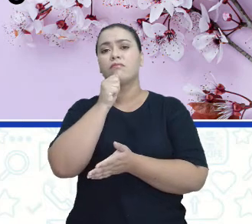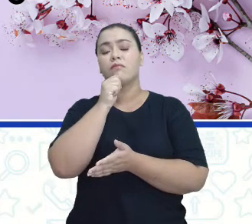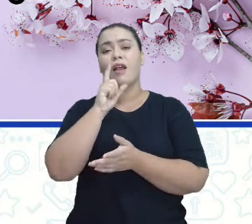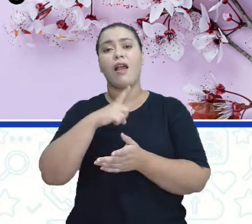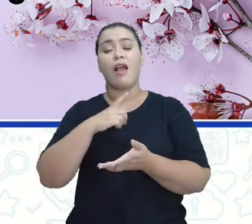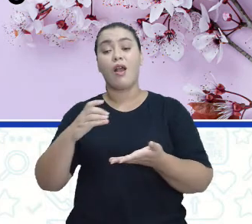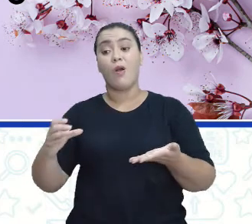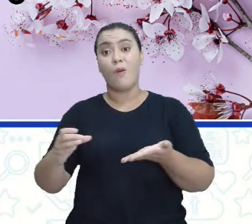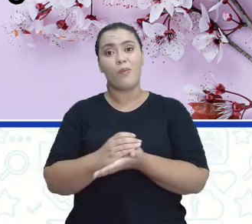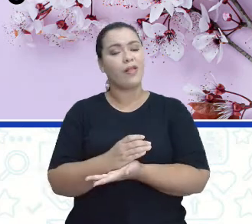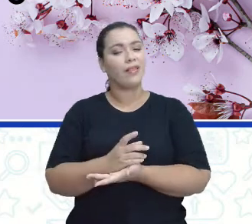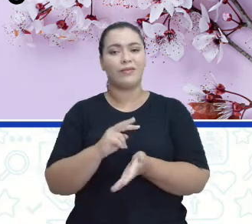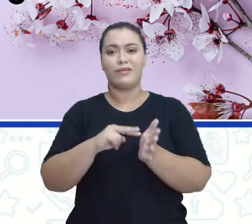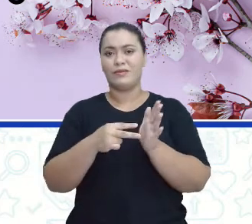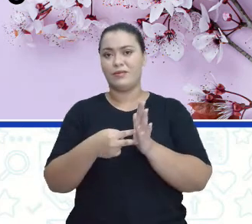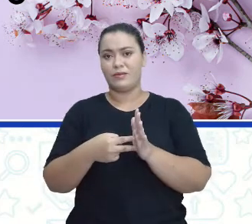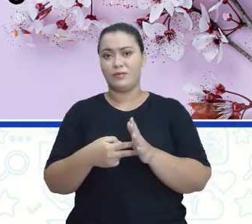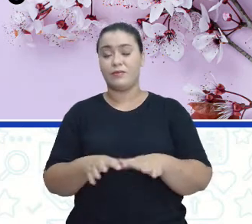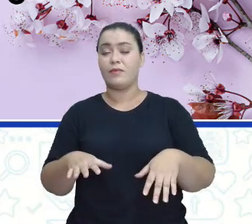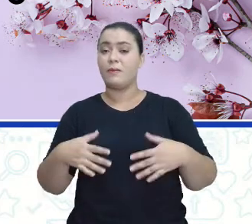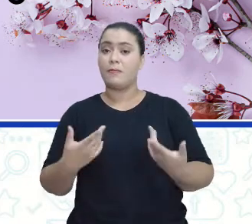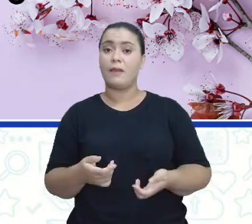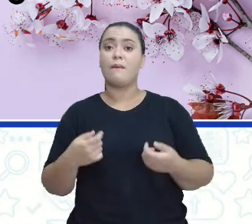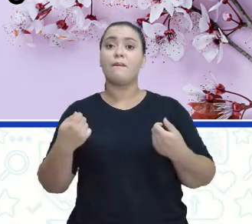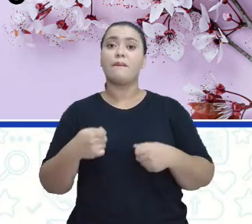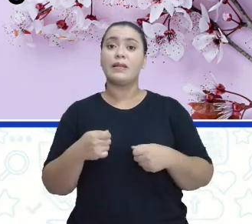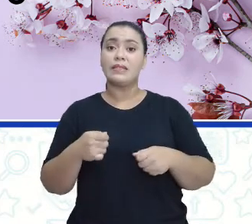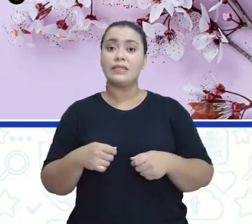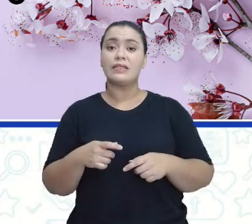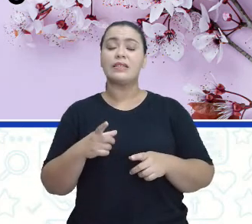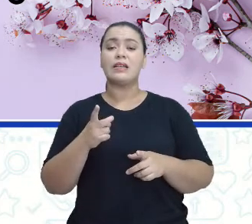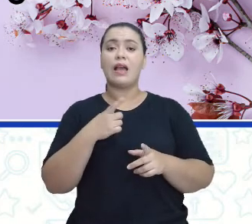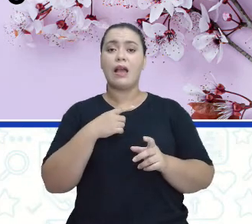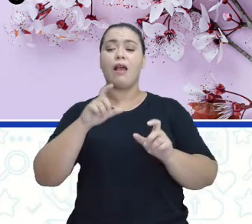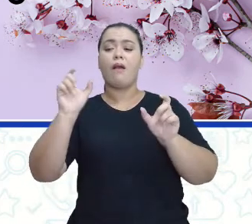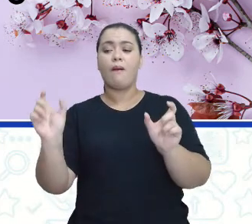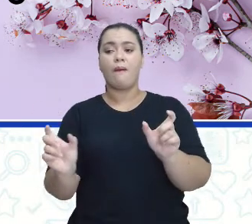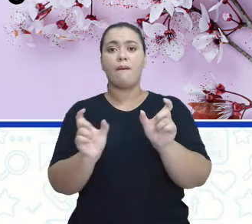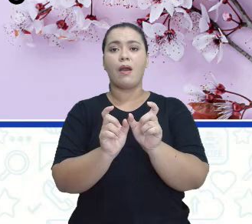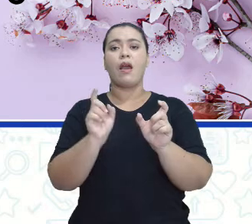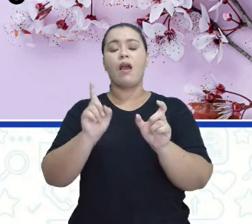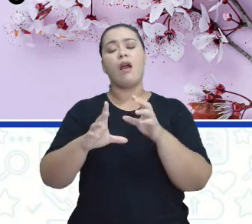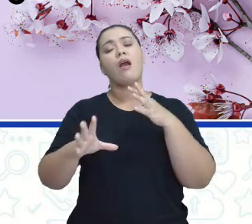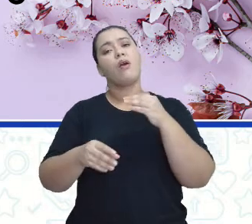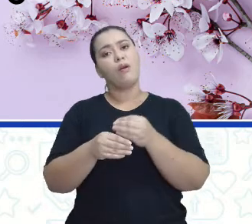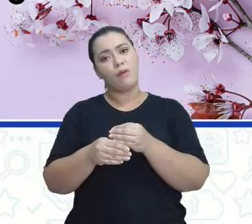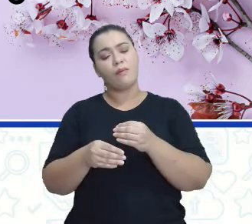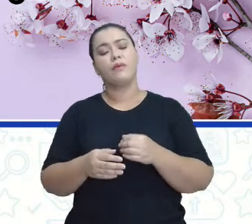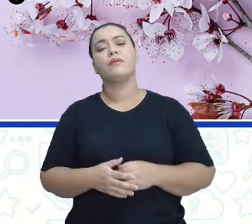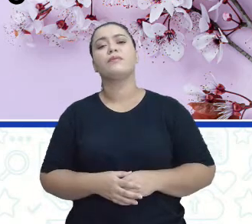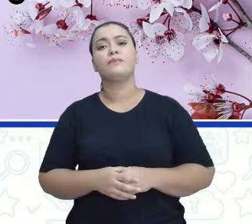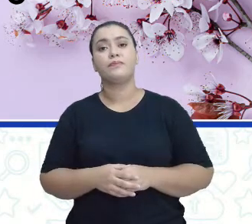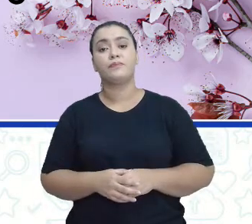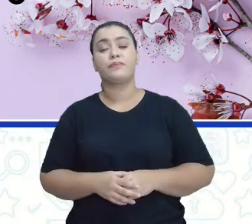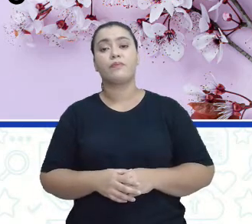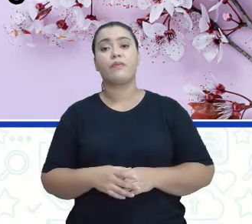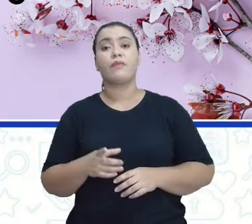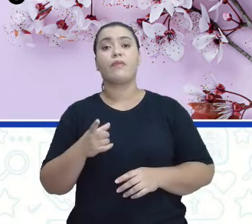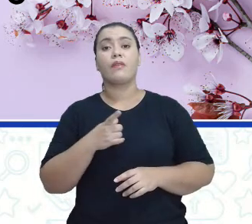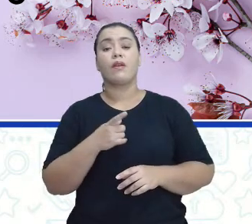que transitar para um elemento que o complete. Então, a gente pode pensar nisso, do transitivo, como esse